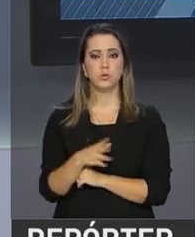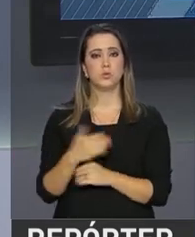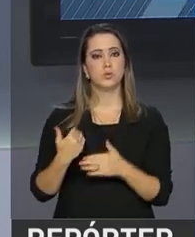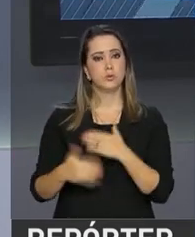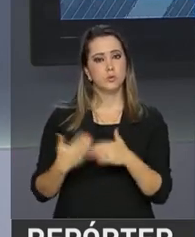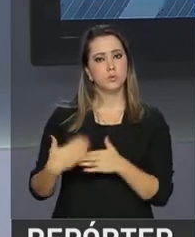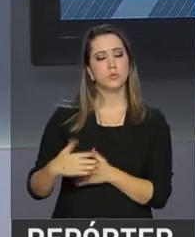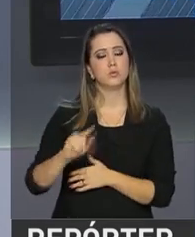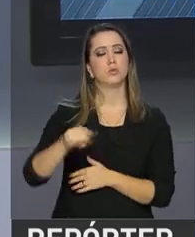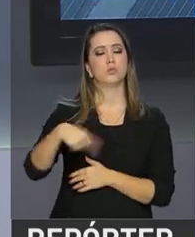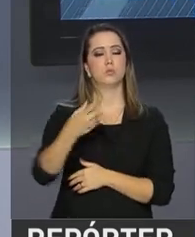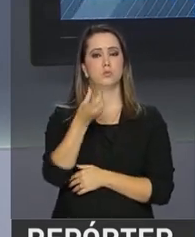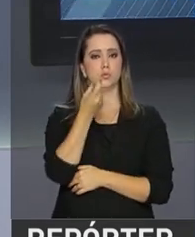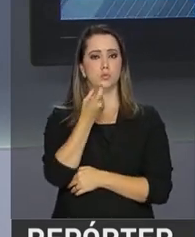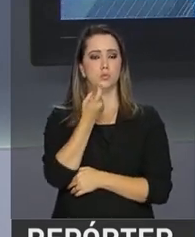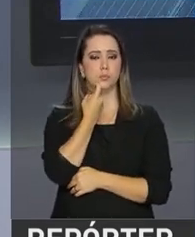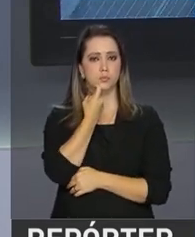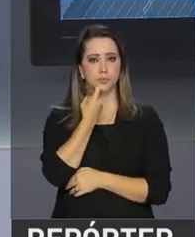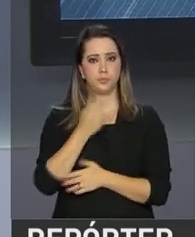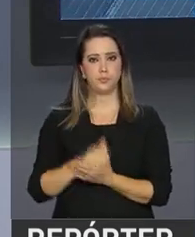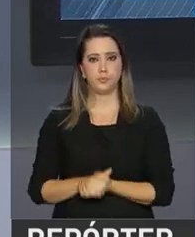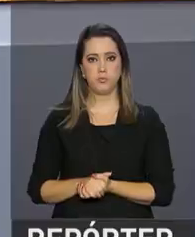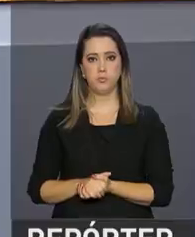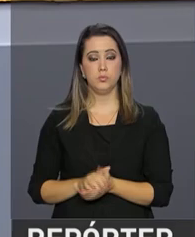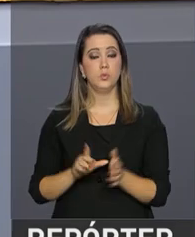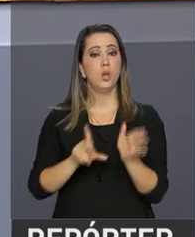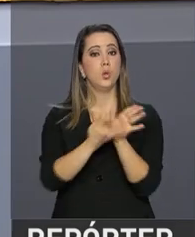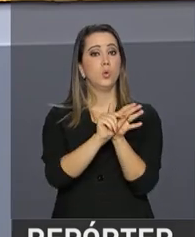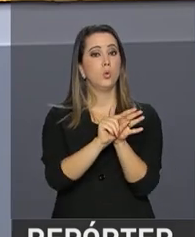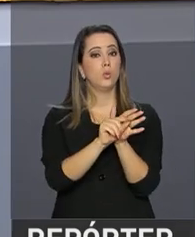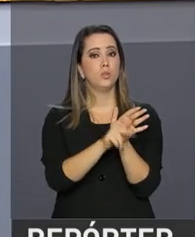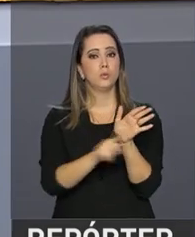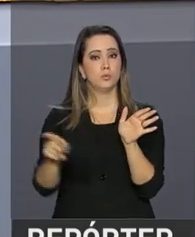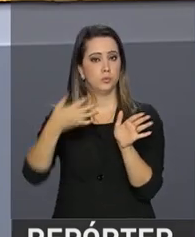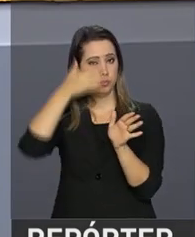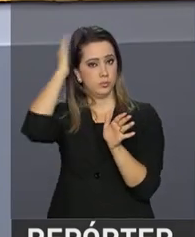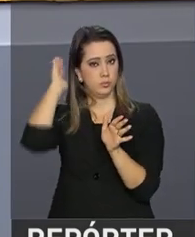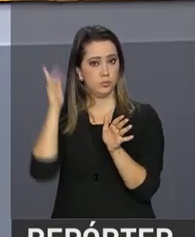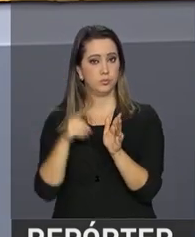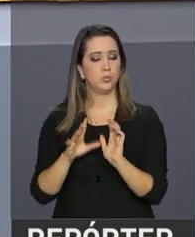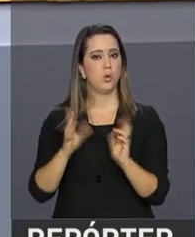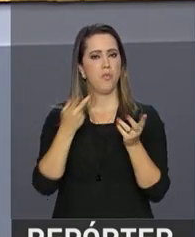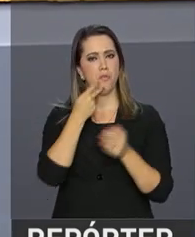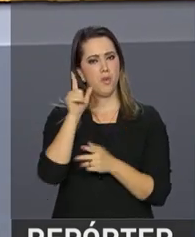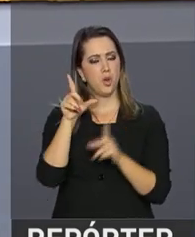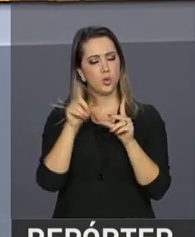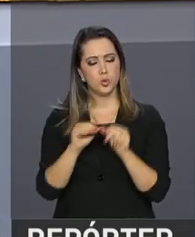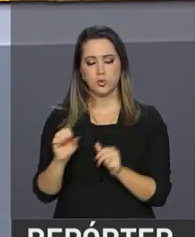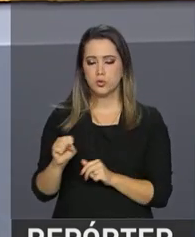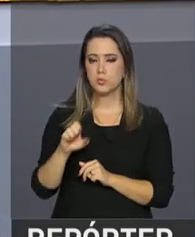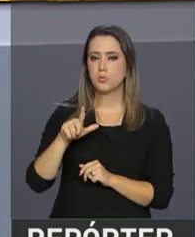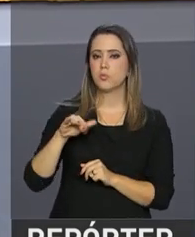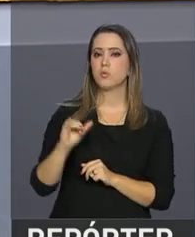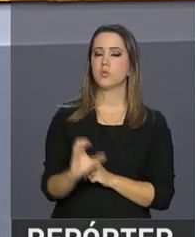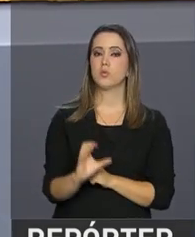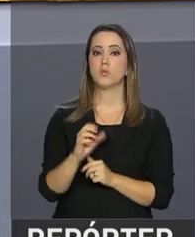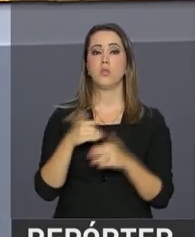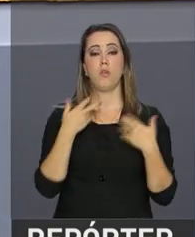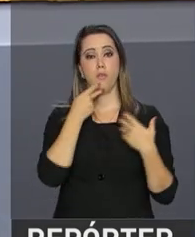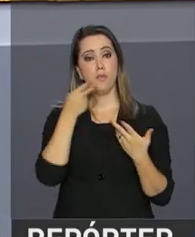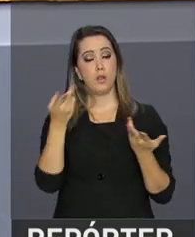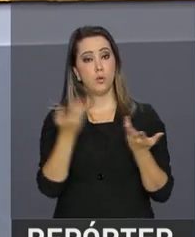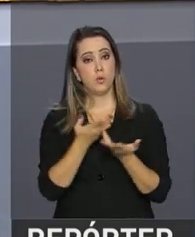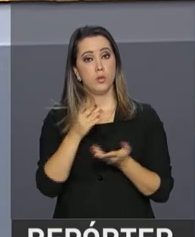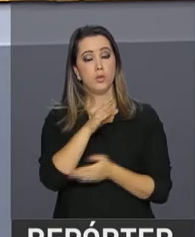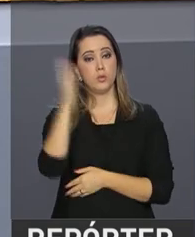em vigor já na próxima sexta-feira. E pelo Twitter, o presidente Michel Temer comentou a queda da Selic. Temer afirmou